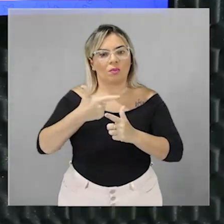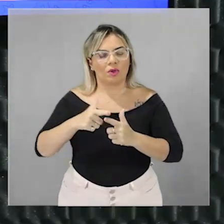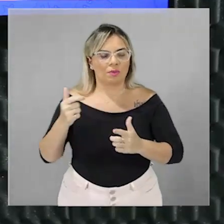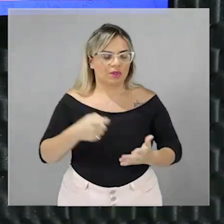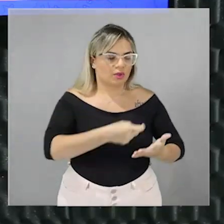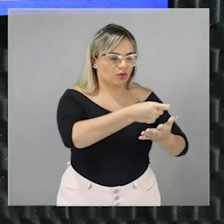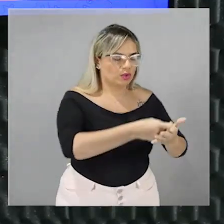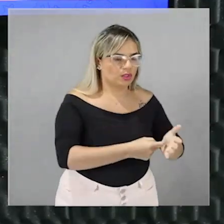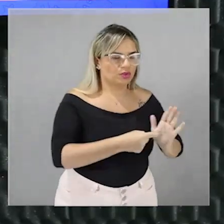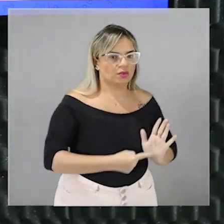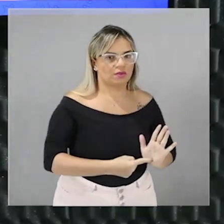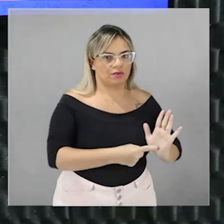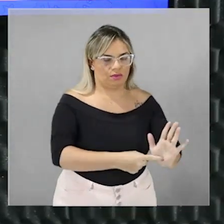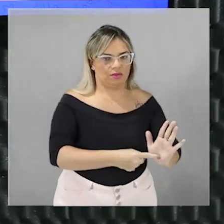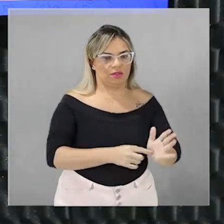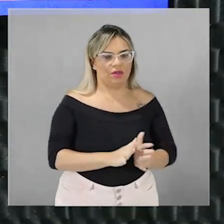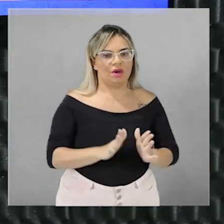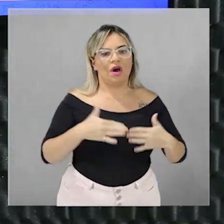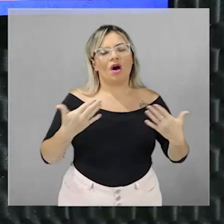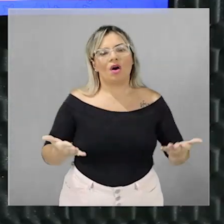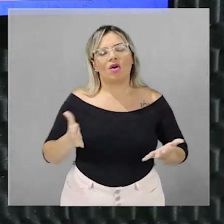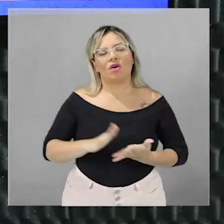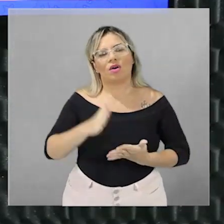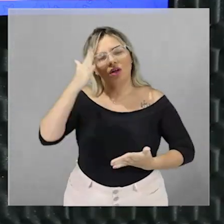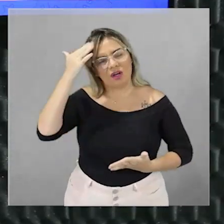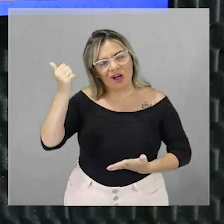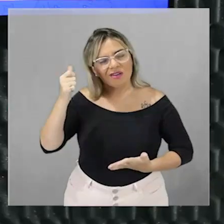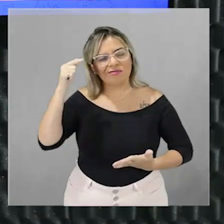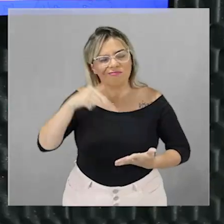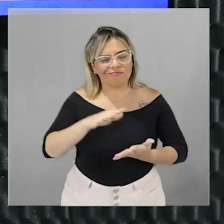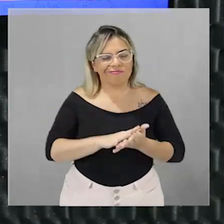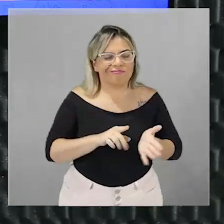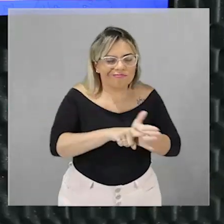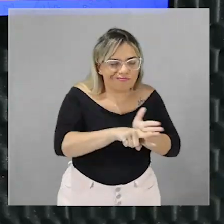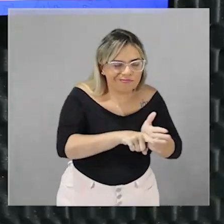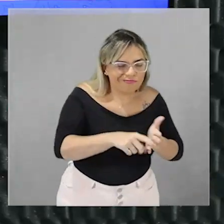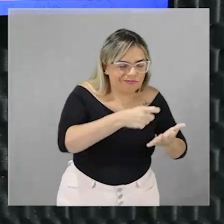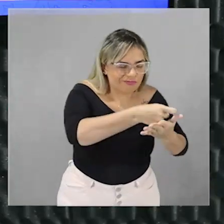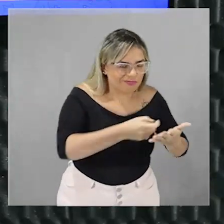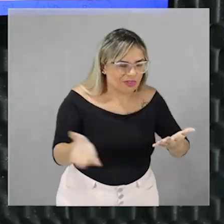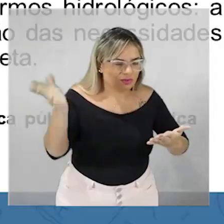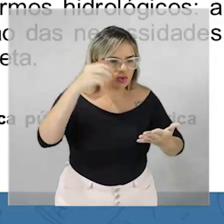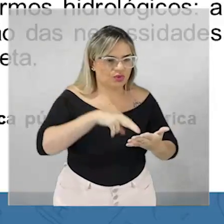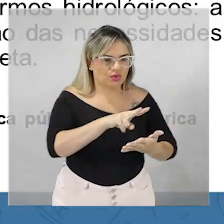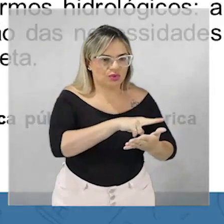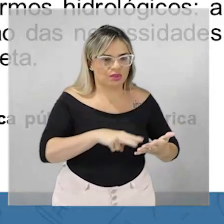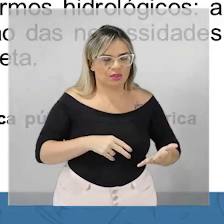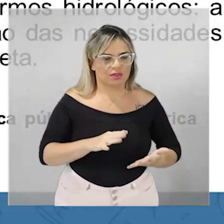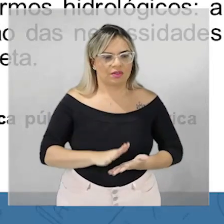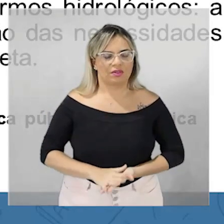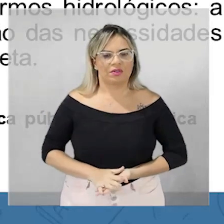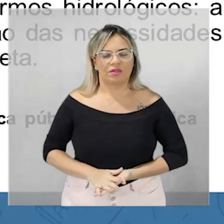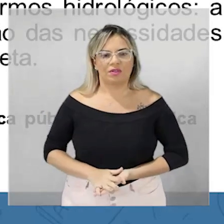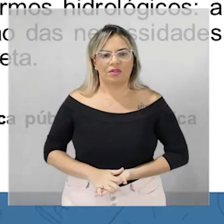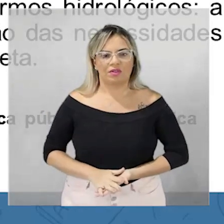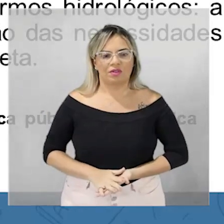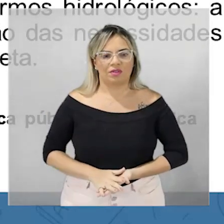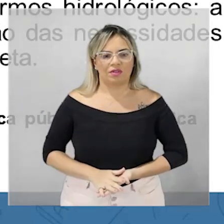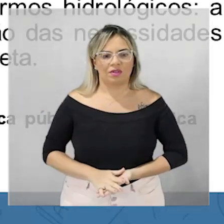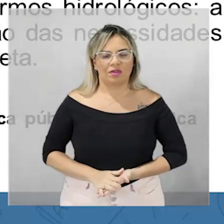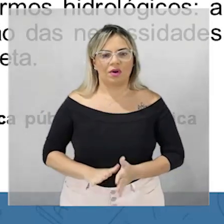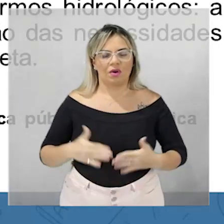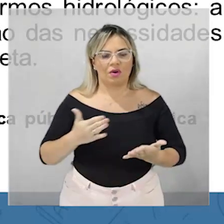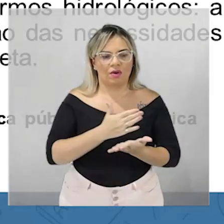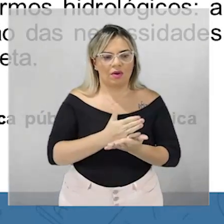Agora eu já sei o que eu preciso procurar no texto, né? Que problema é esse? Bora lá no texto agora. O texto começa no seguinte,